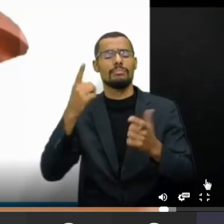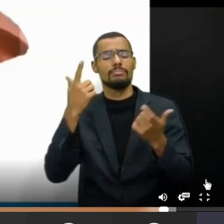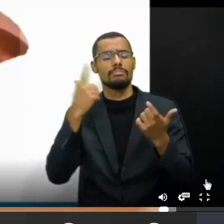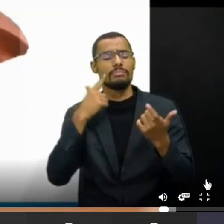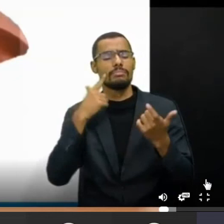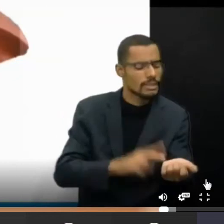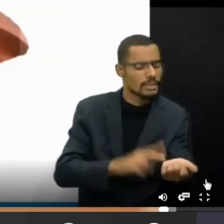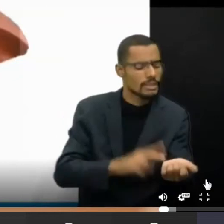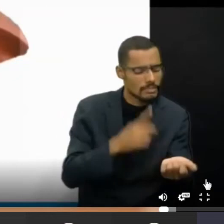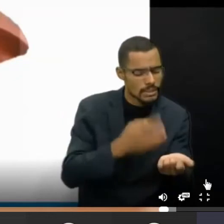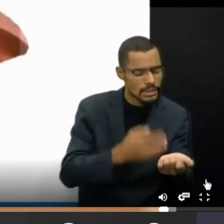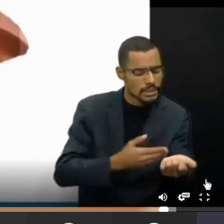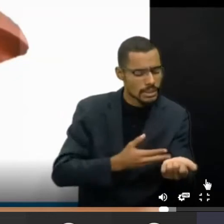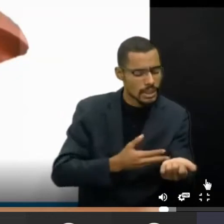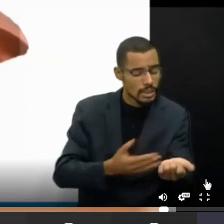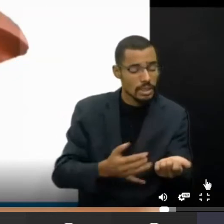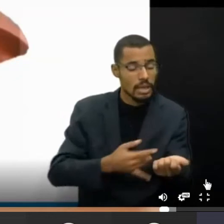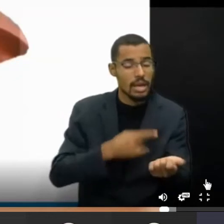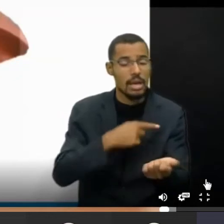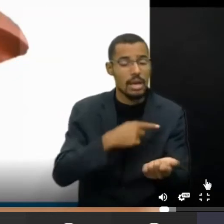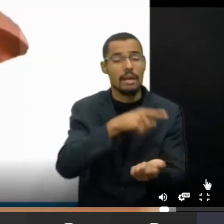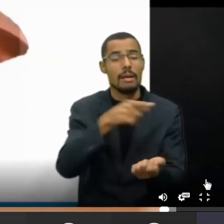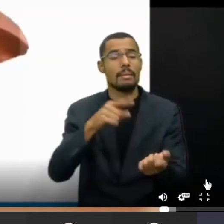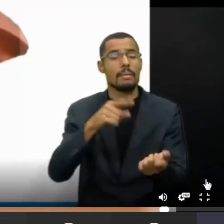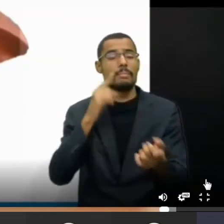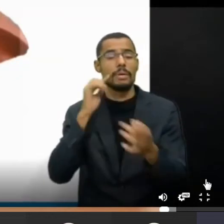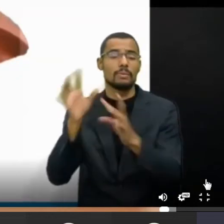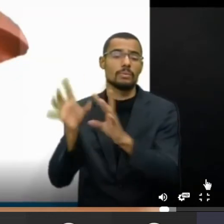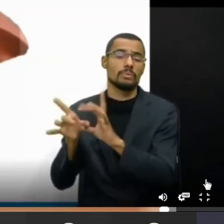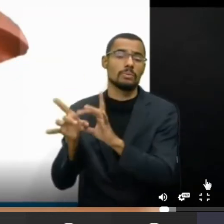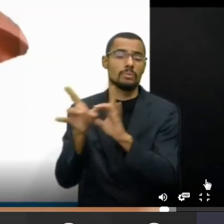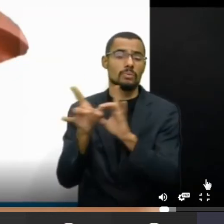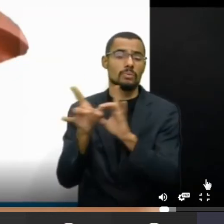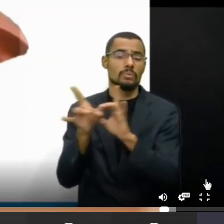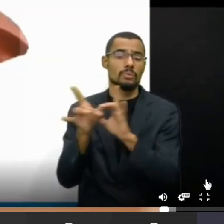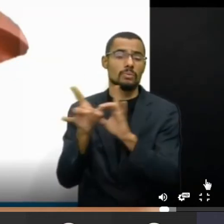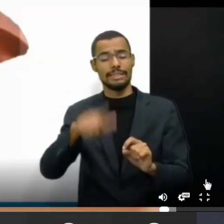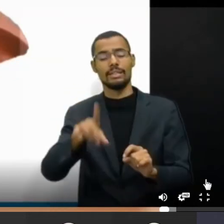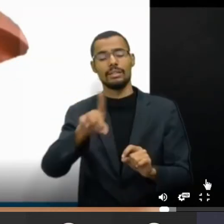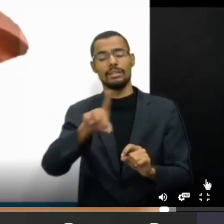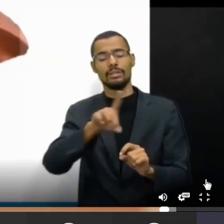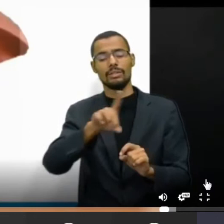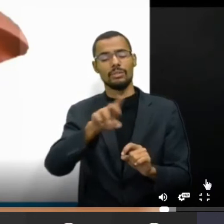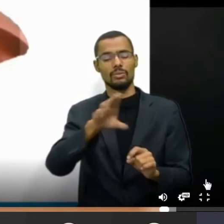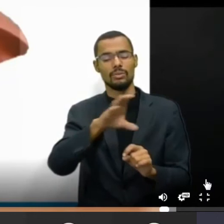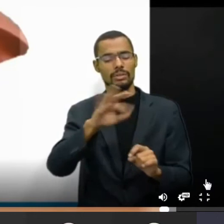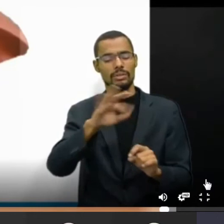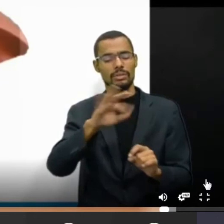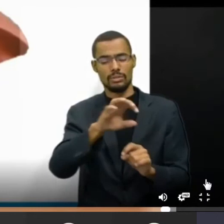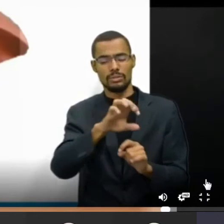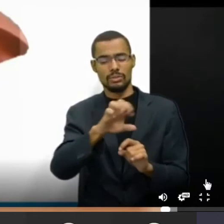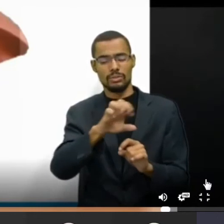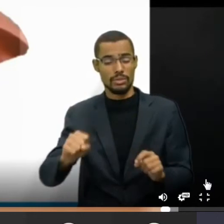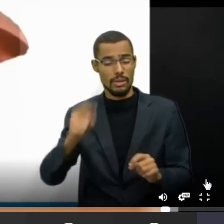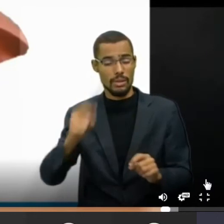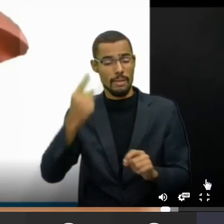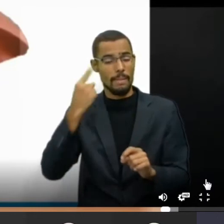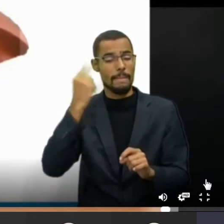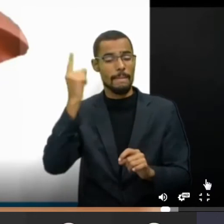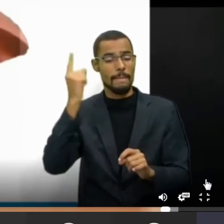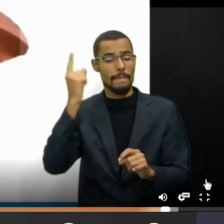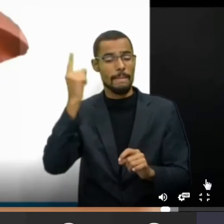sangue. E associado a eles, eu tenho, então, os ductos biliares. Então, olha, no sistema